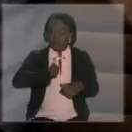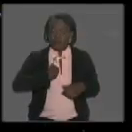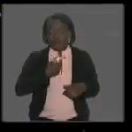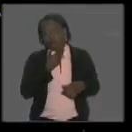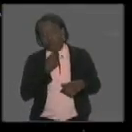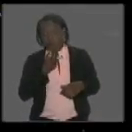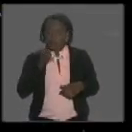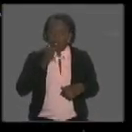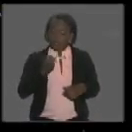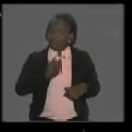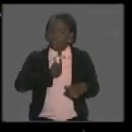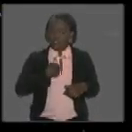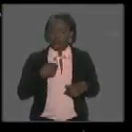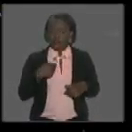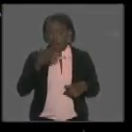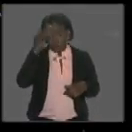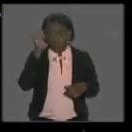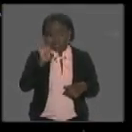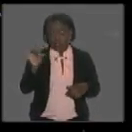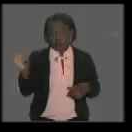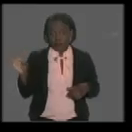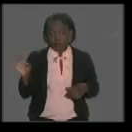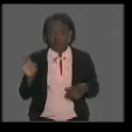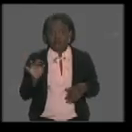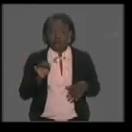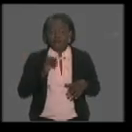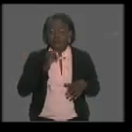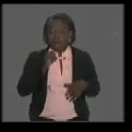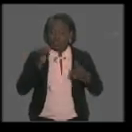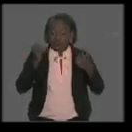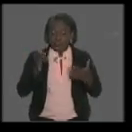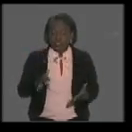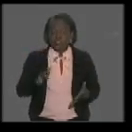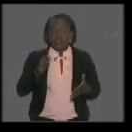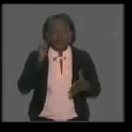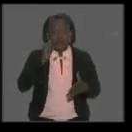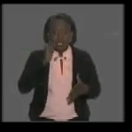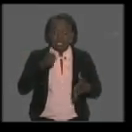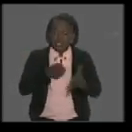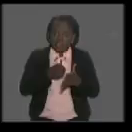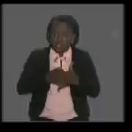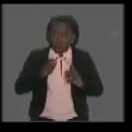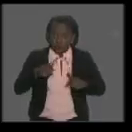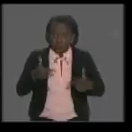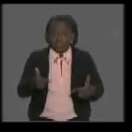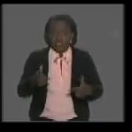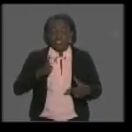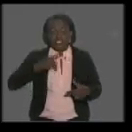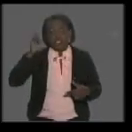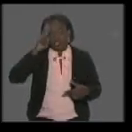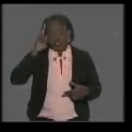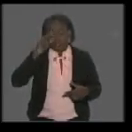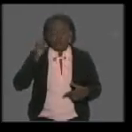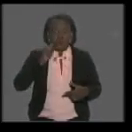reconhece. Isso. É isso também? Também. Até quando a gente fala de feminismo, tem todo um histórico, por exemplo, de mulheres